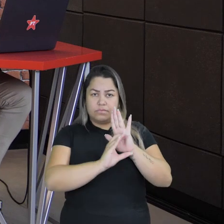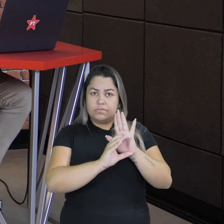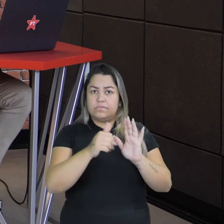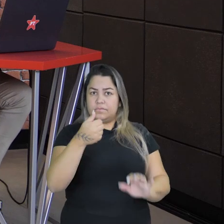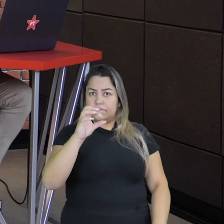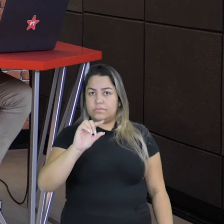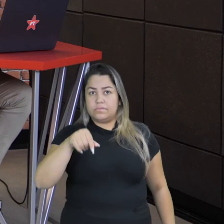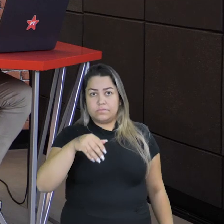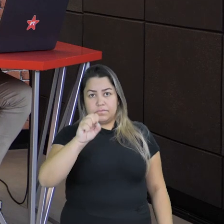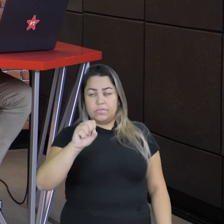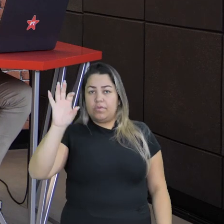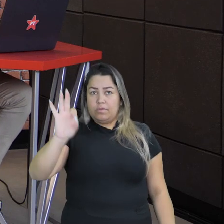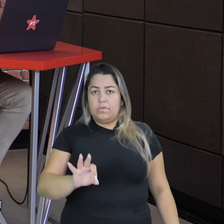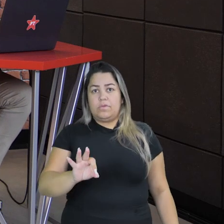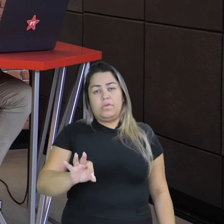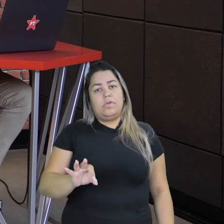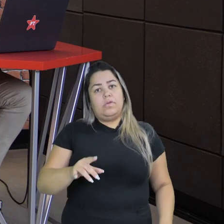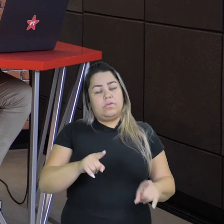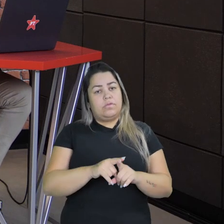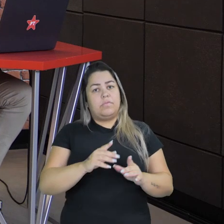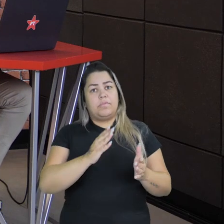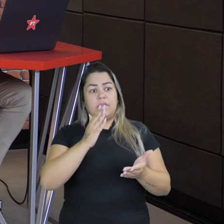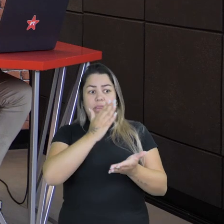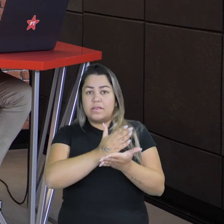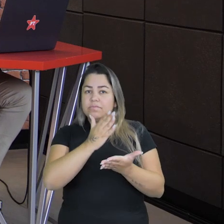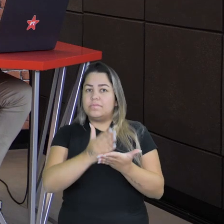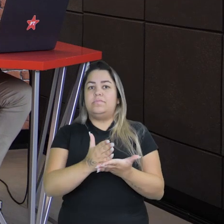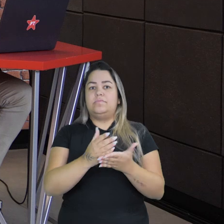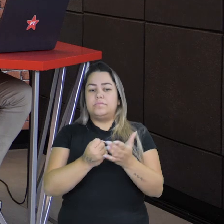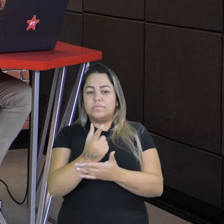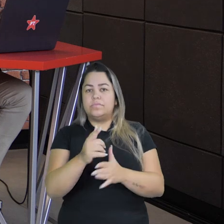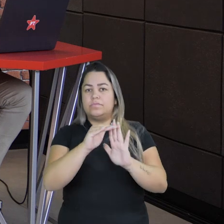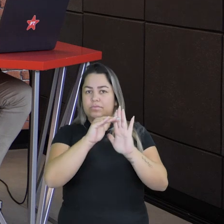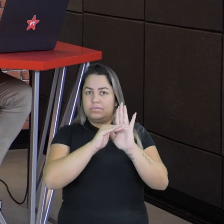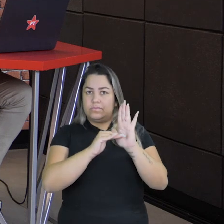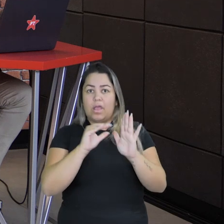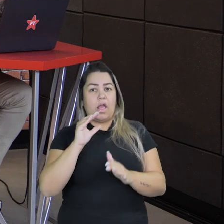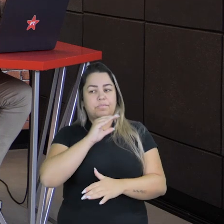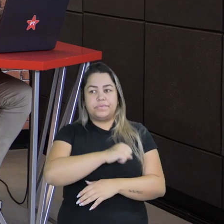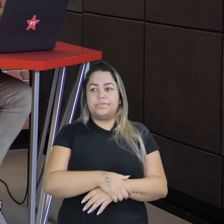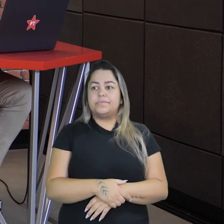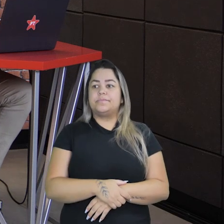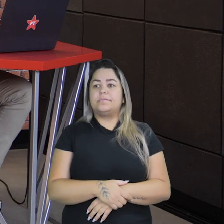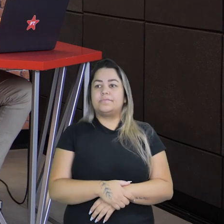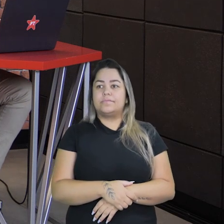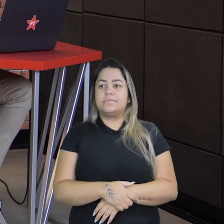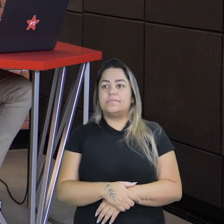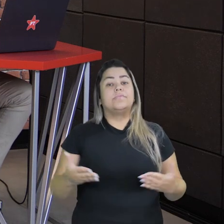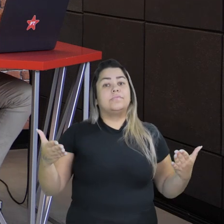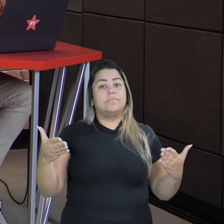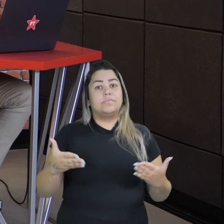que garante o reajuste de 10,8% nas parcelas pagas pelo programa e começa a valer